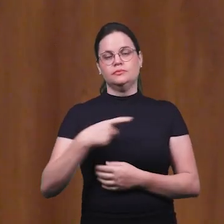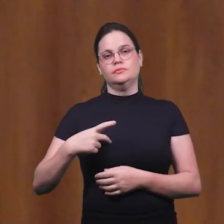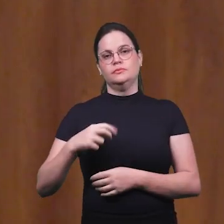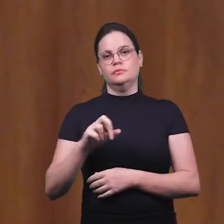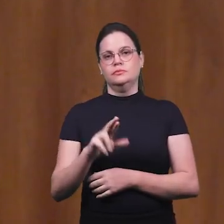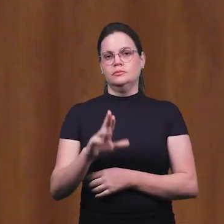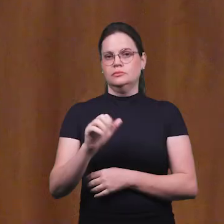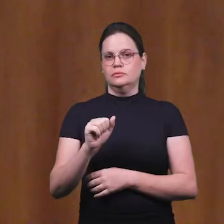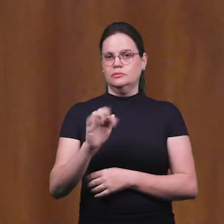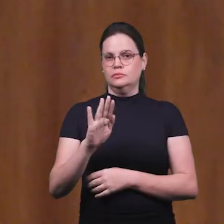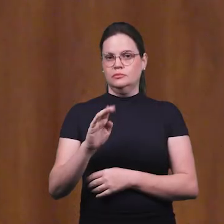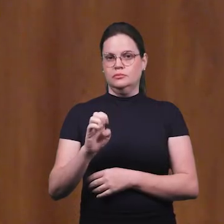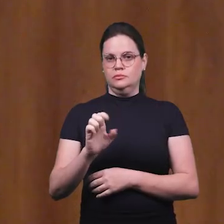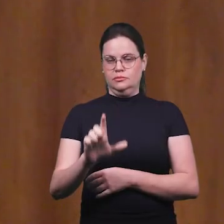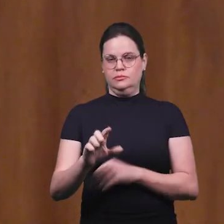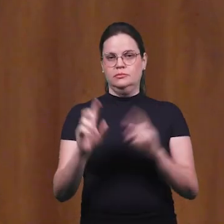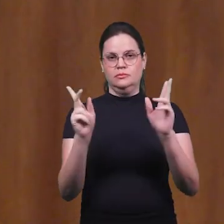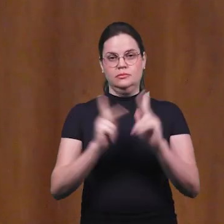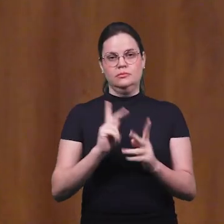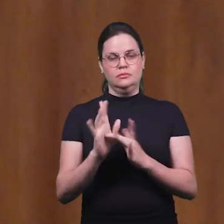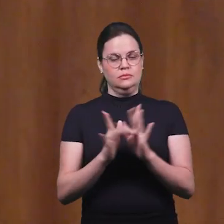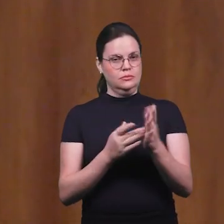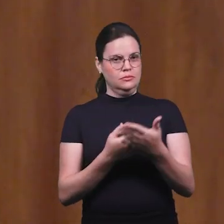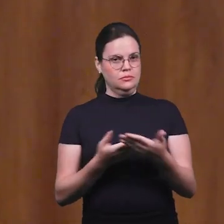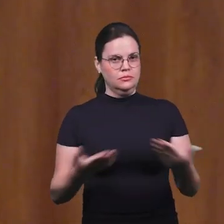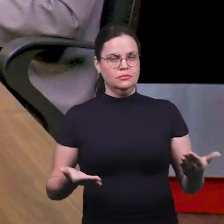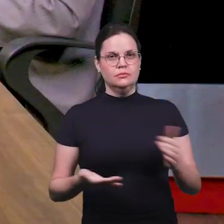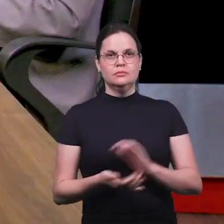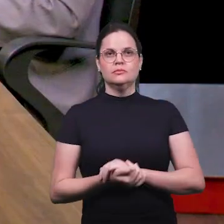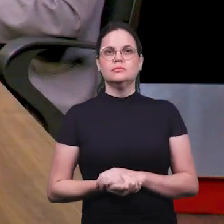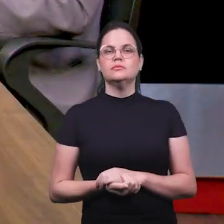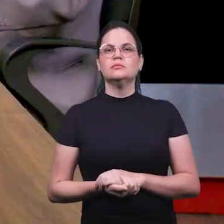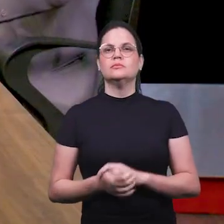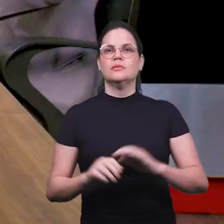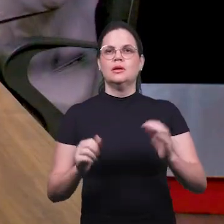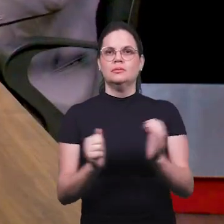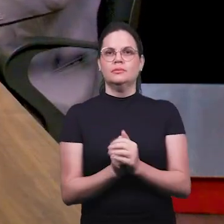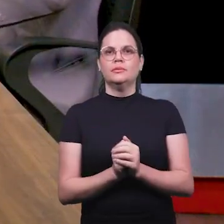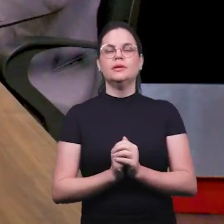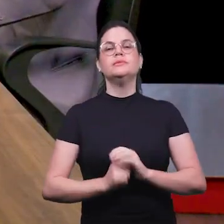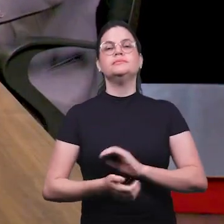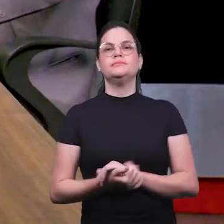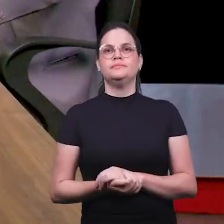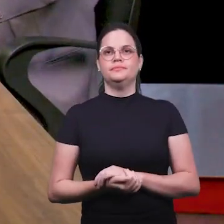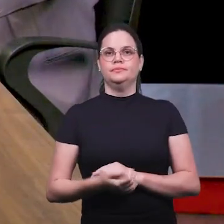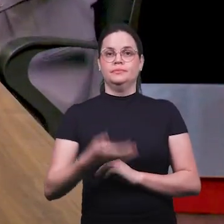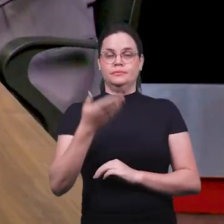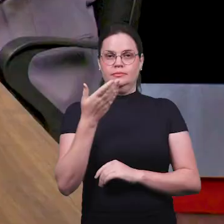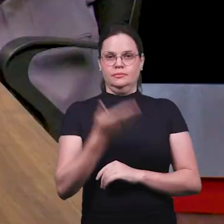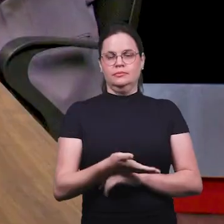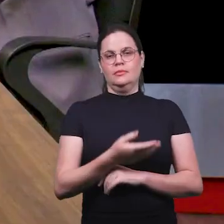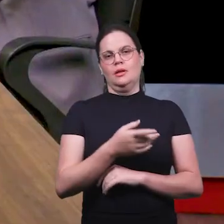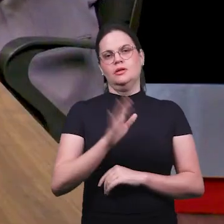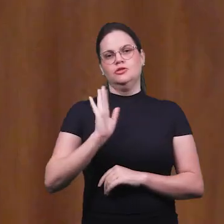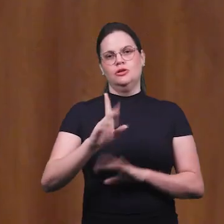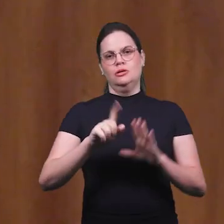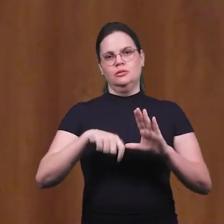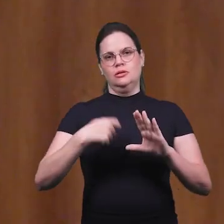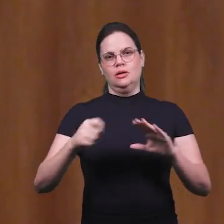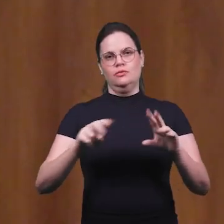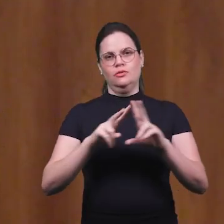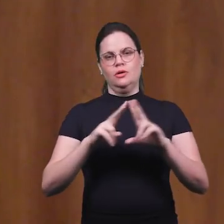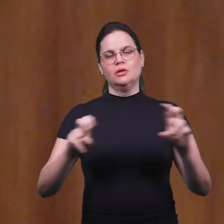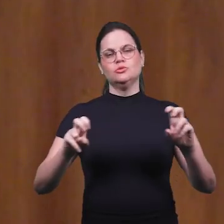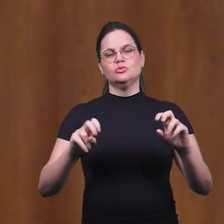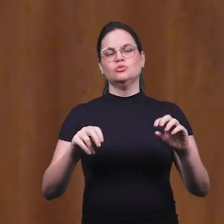conosco, é o pastor Rafael Bold, a paz do Senhor. Paz do Senhor, William. Amém. Pastor Rafael Bold, que gravou conosco Fé no